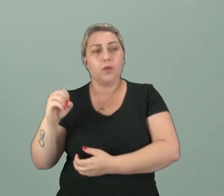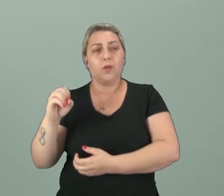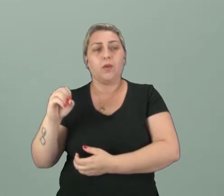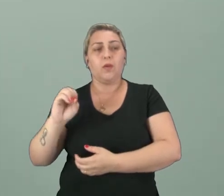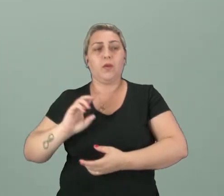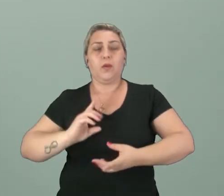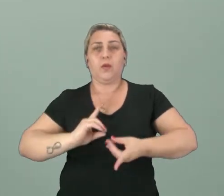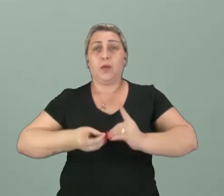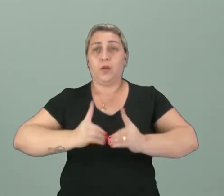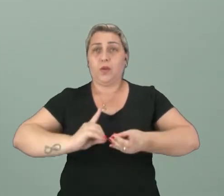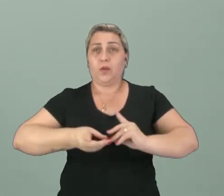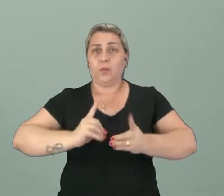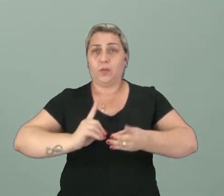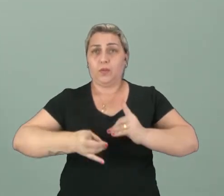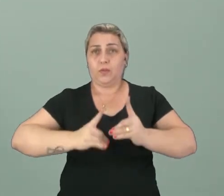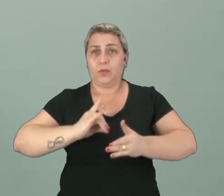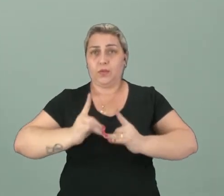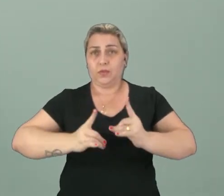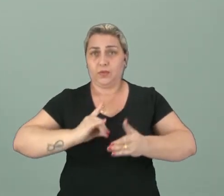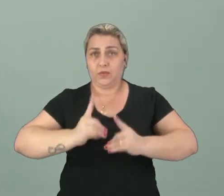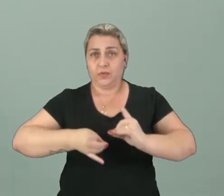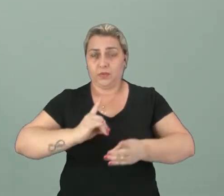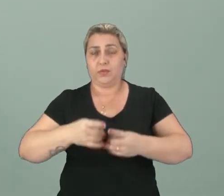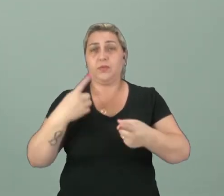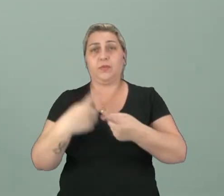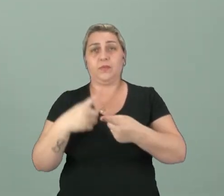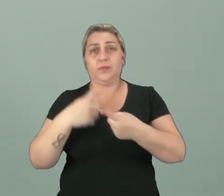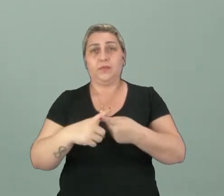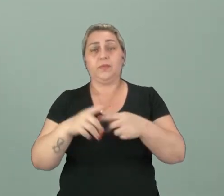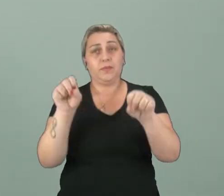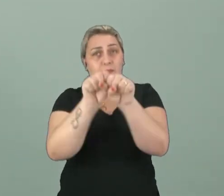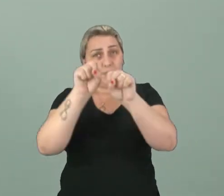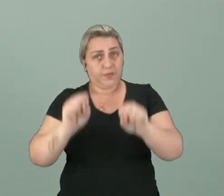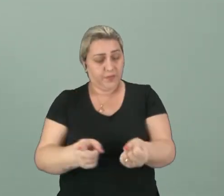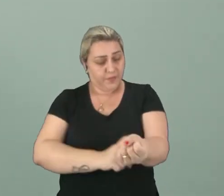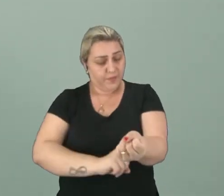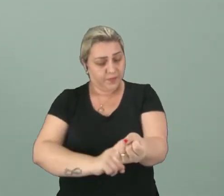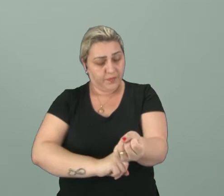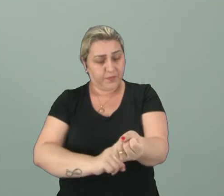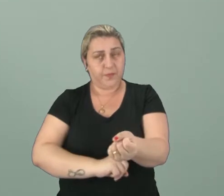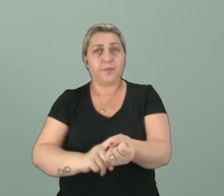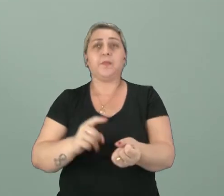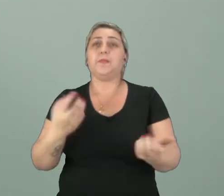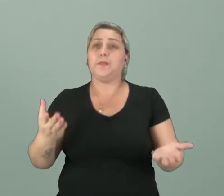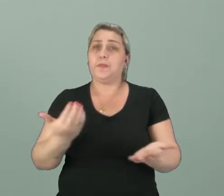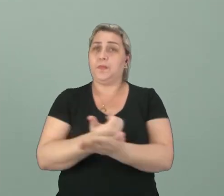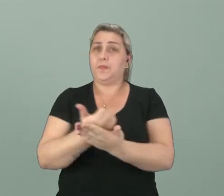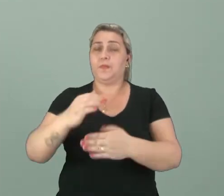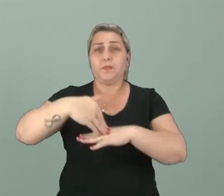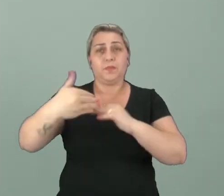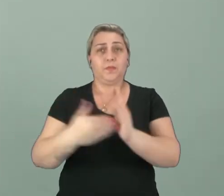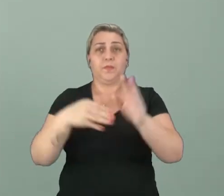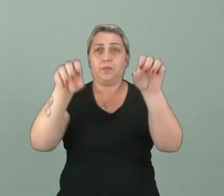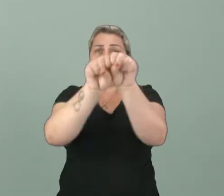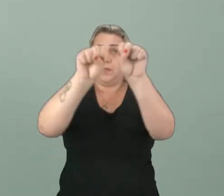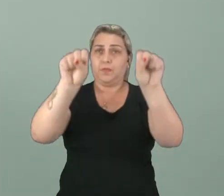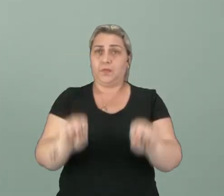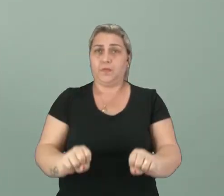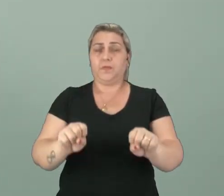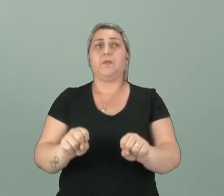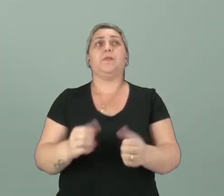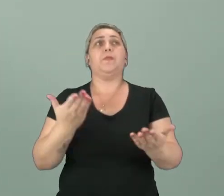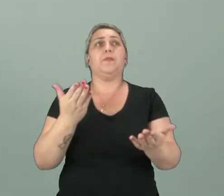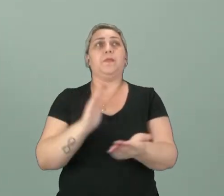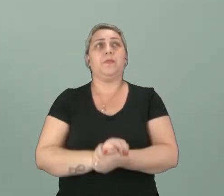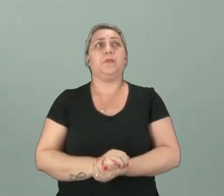aí um conjunto de bilhões de células, né? E essas células são quem? Vão ser justamente os nossos neurônios, que são caracterizados